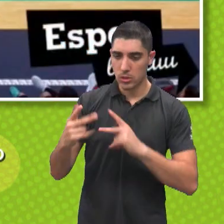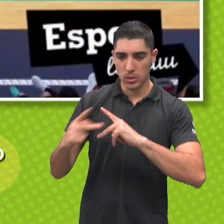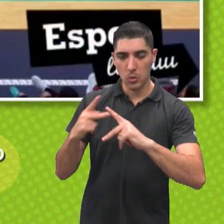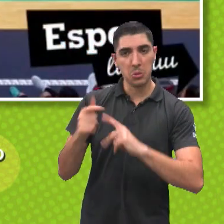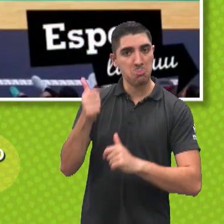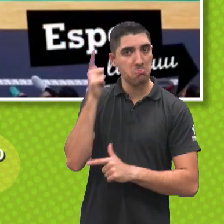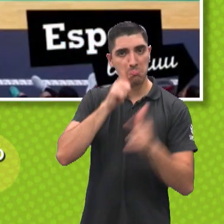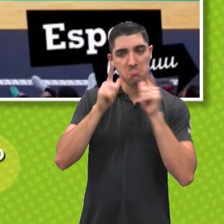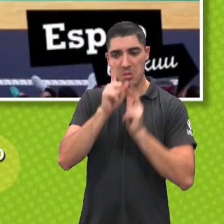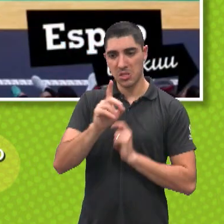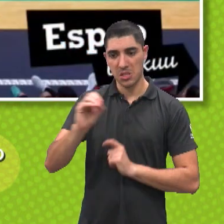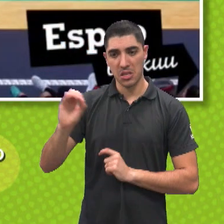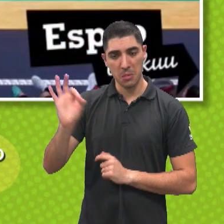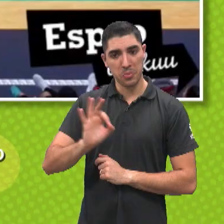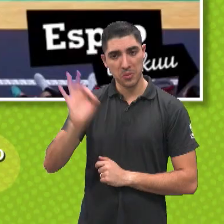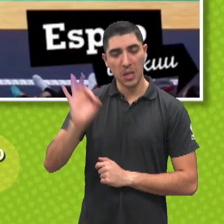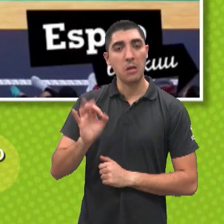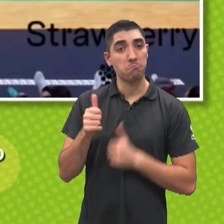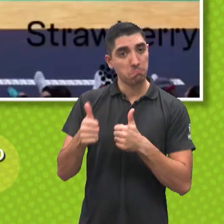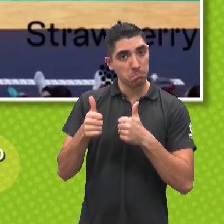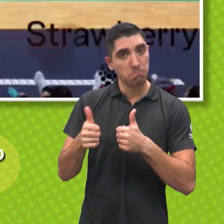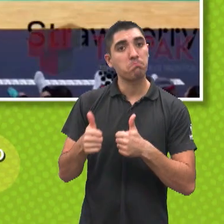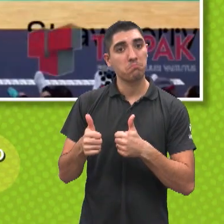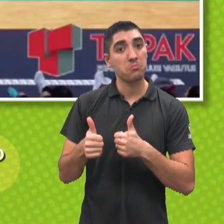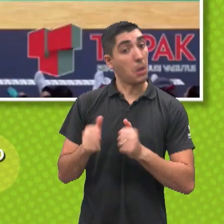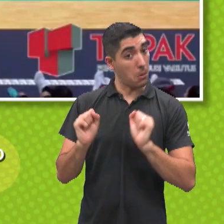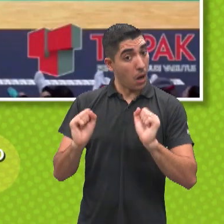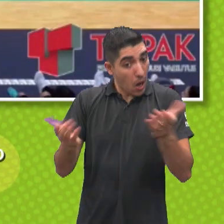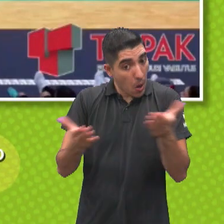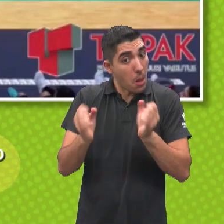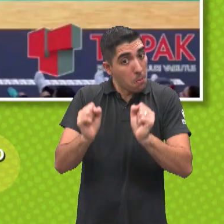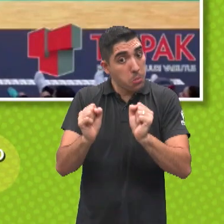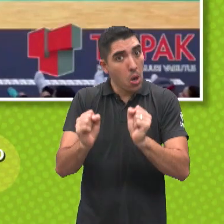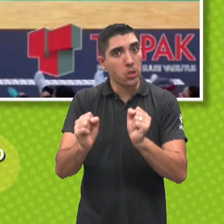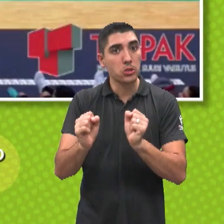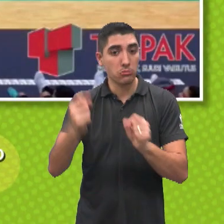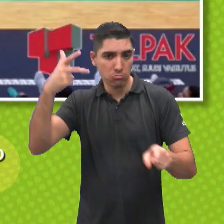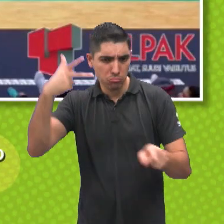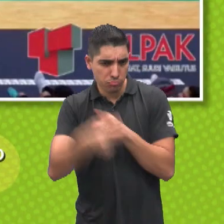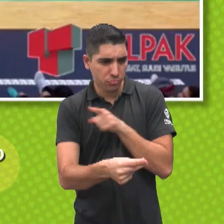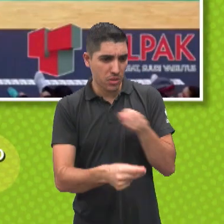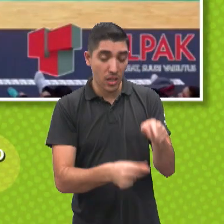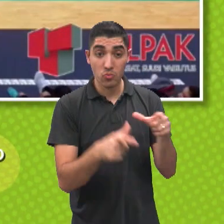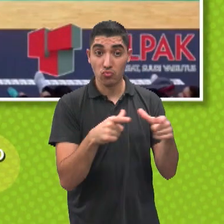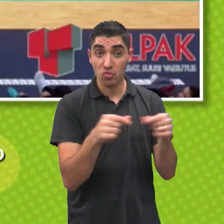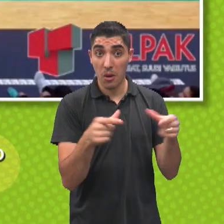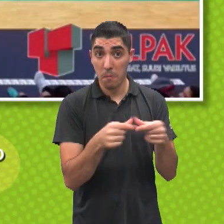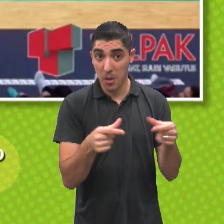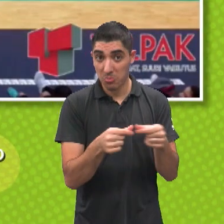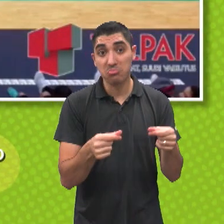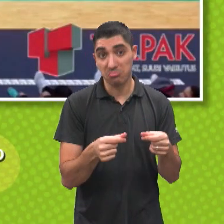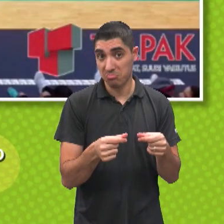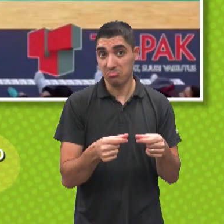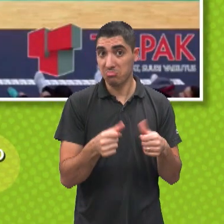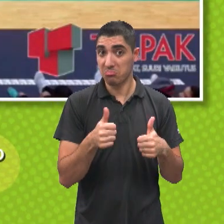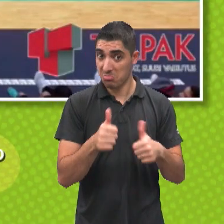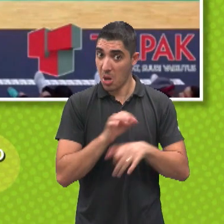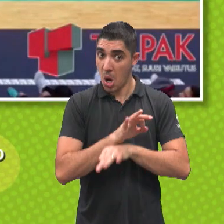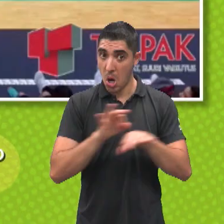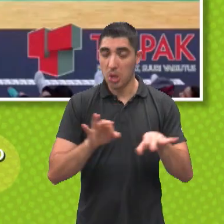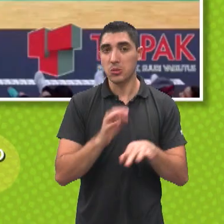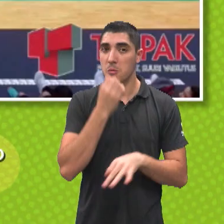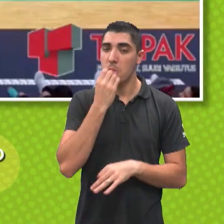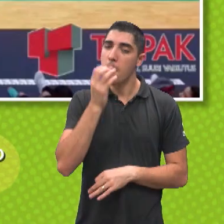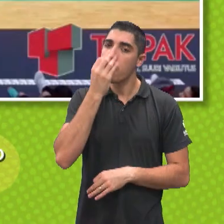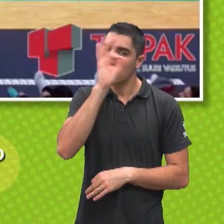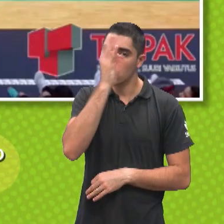100%, pode bater de frente aí com o time que era tido como favorito, então, o time japonês. Então, boa sorte